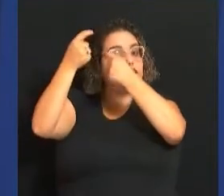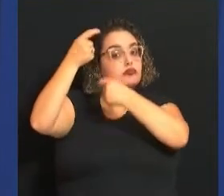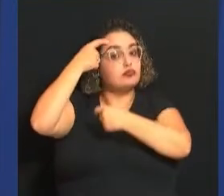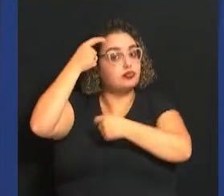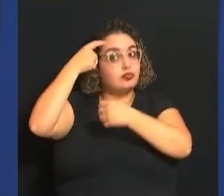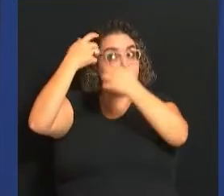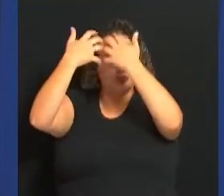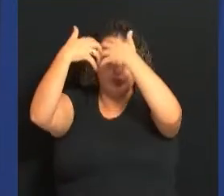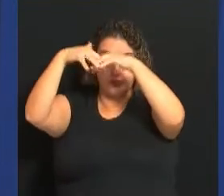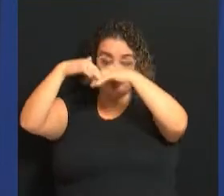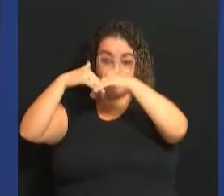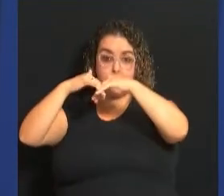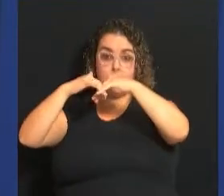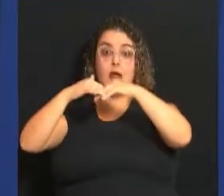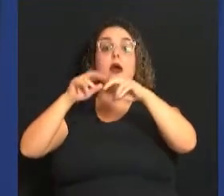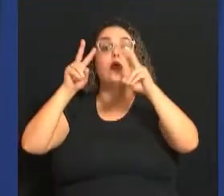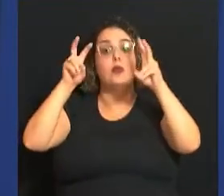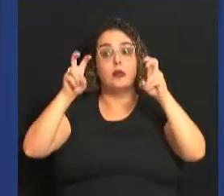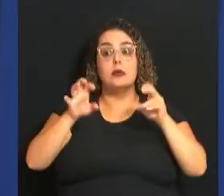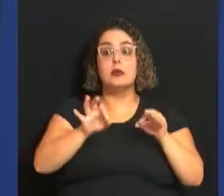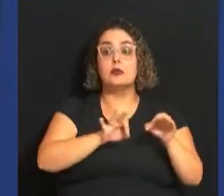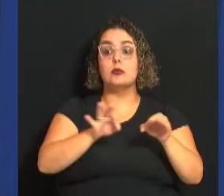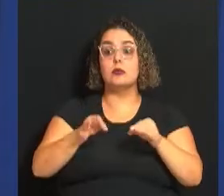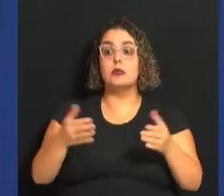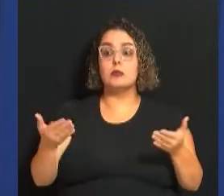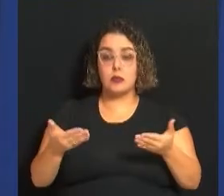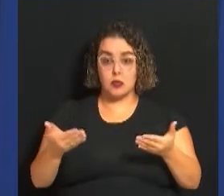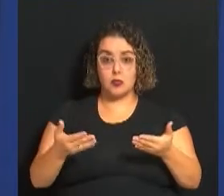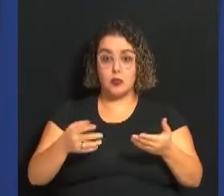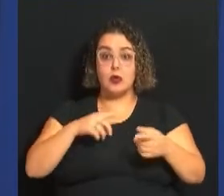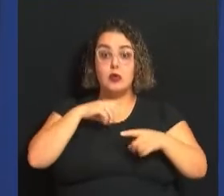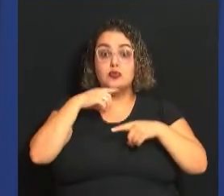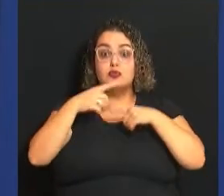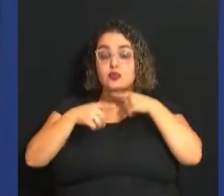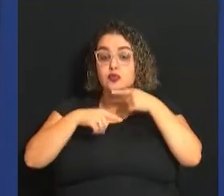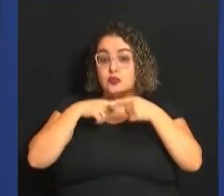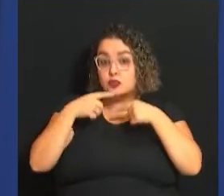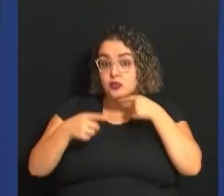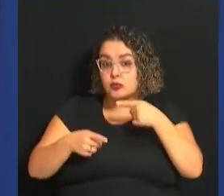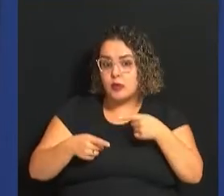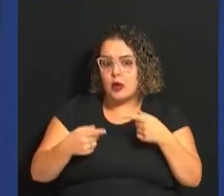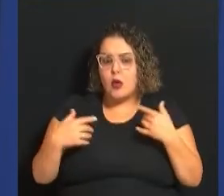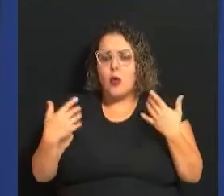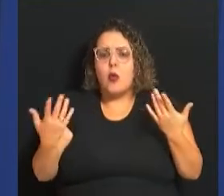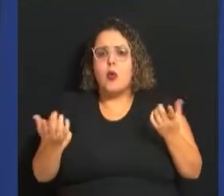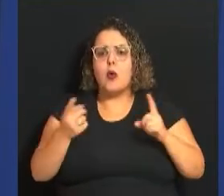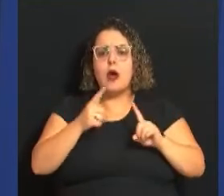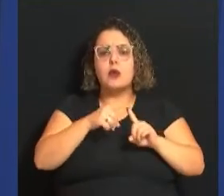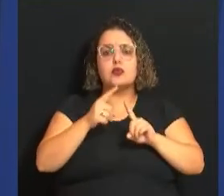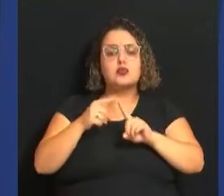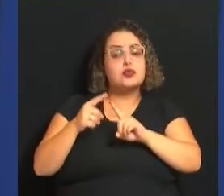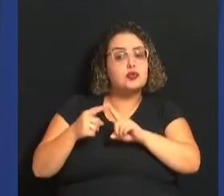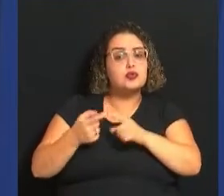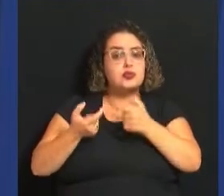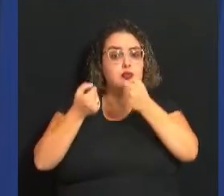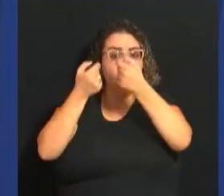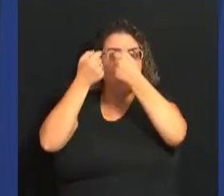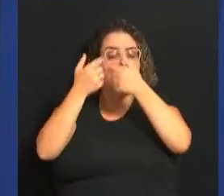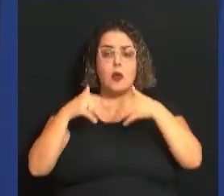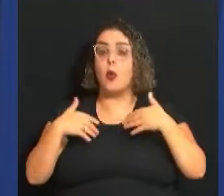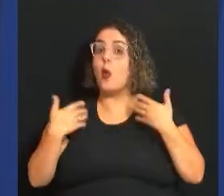do programa de hoje. E quem vai falar com a gente, tirar as dúvidas, falar que tipo de tumor é esse, quais